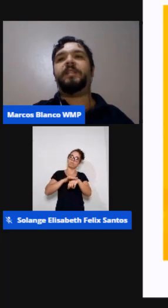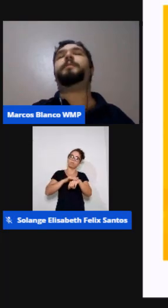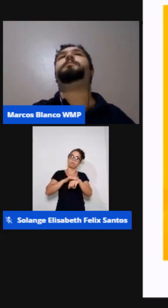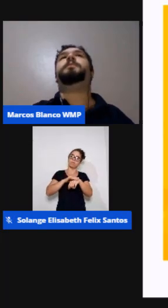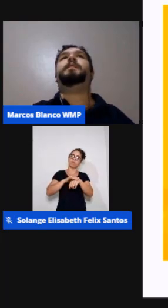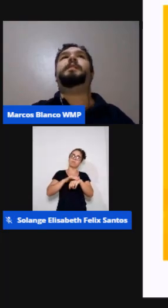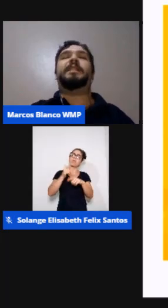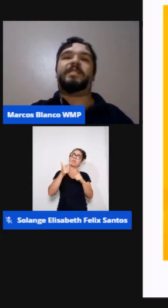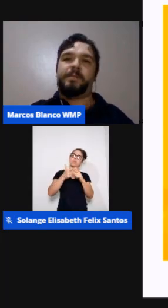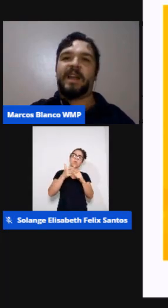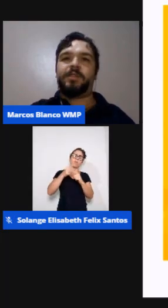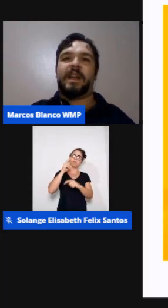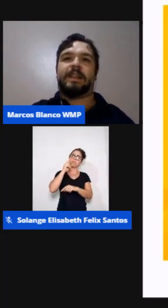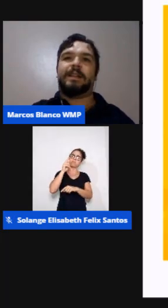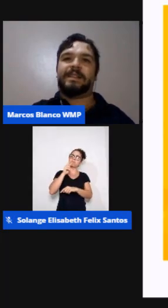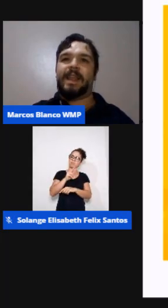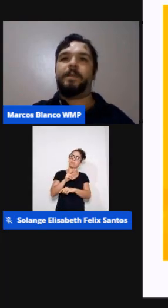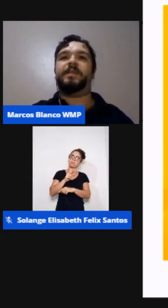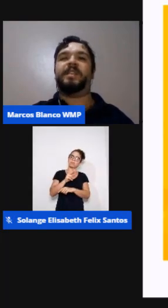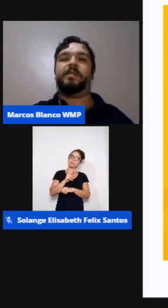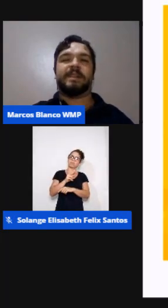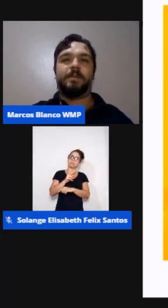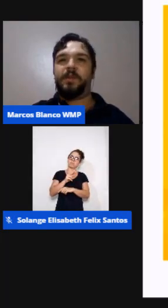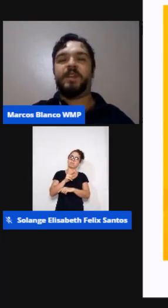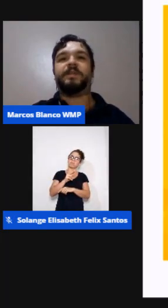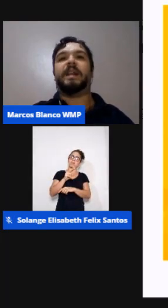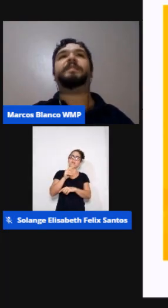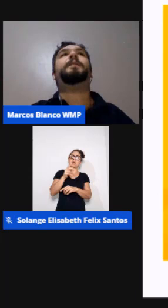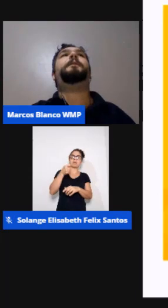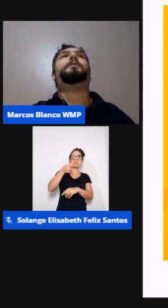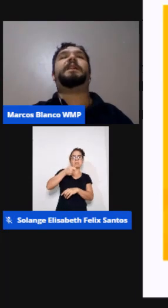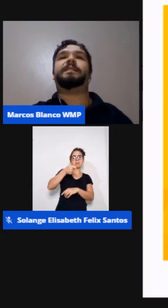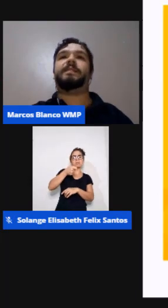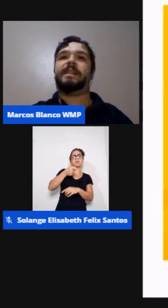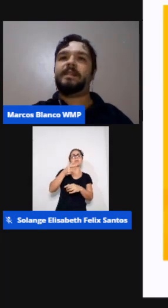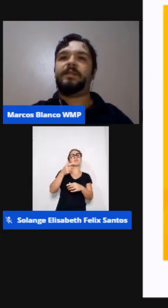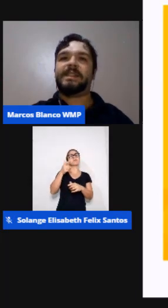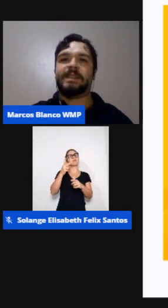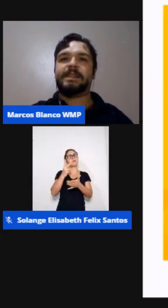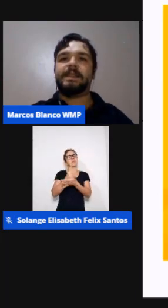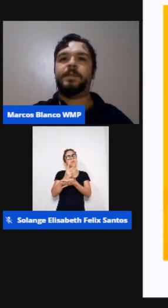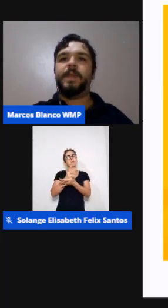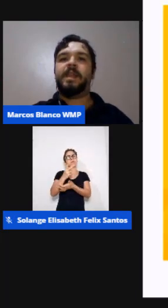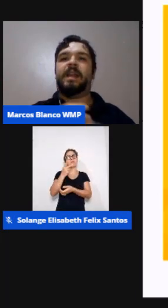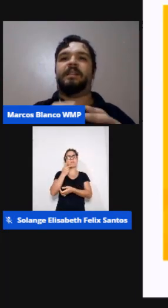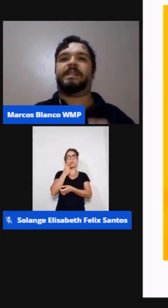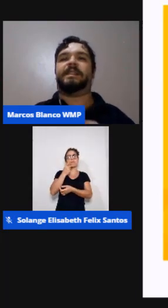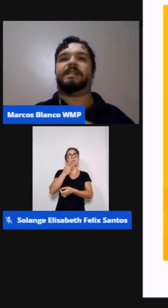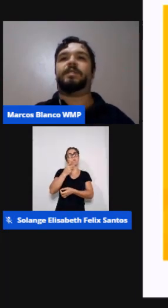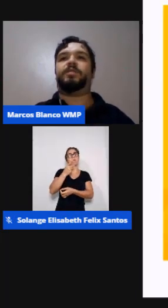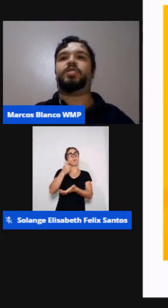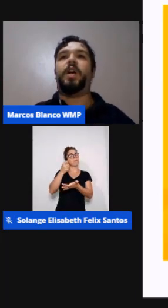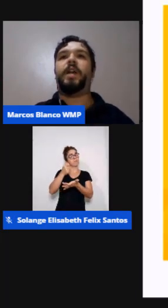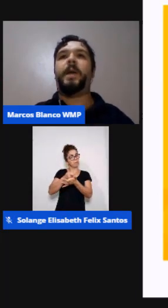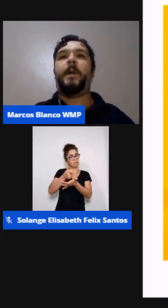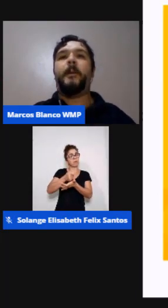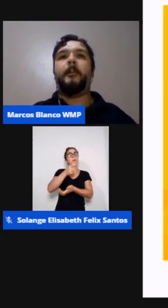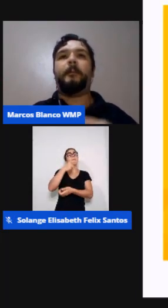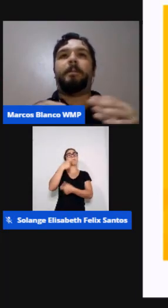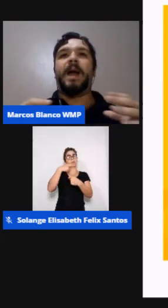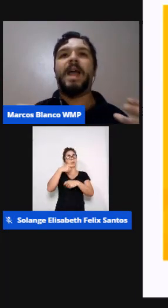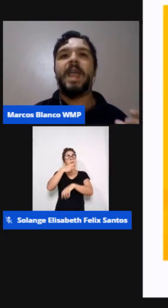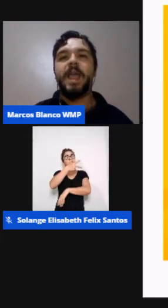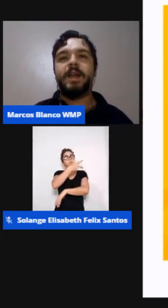isso normalmente? A gente bate no martelo sempre, vocês vão sempre ouvir a gente falar isso, por causa da vacinação. A vacinação se